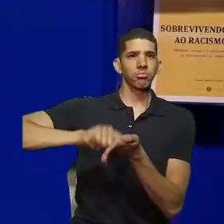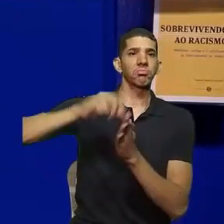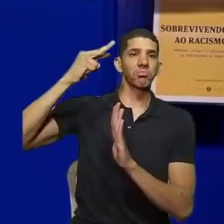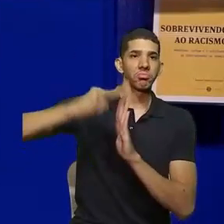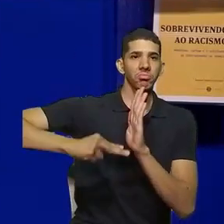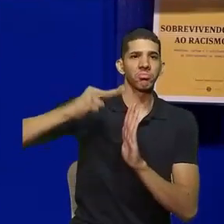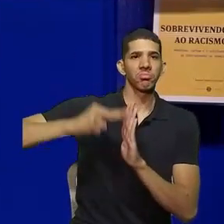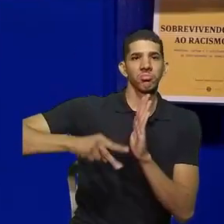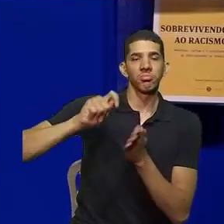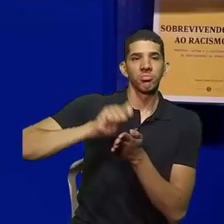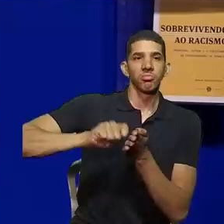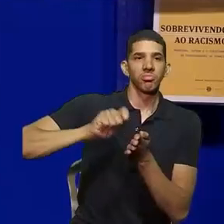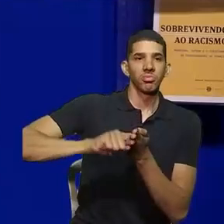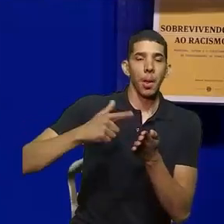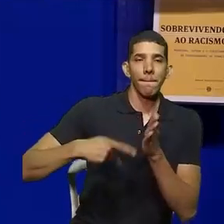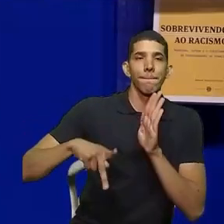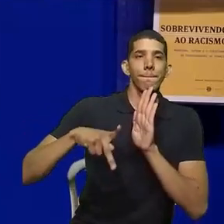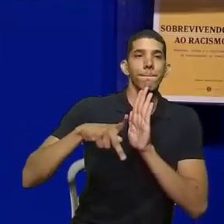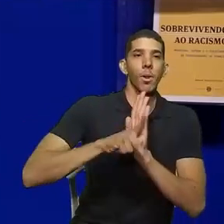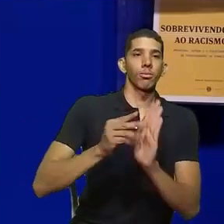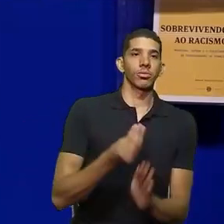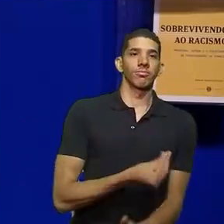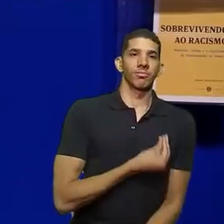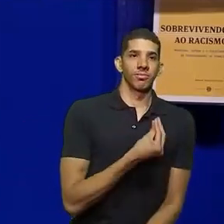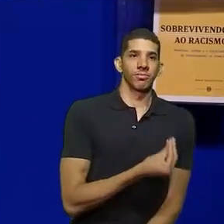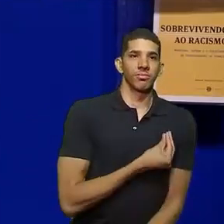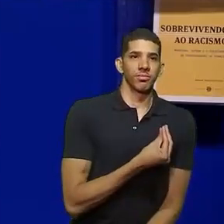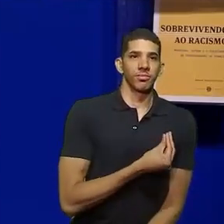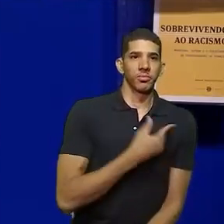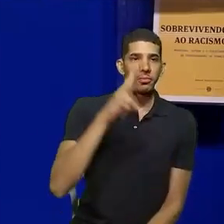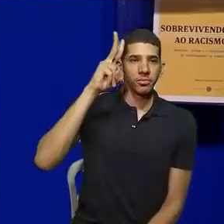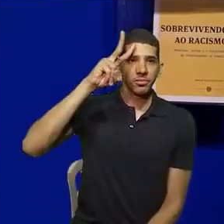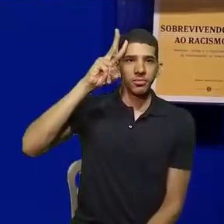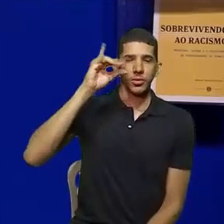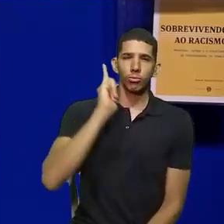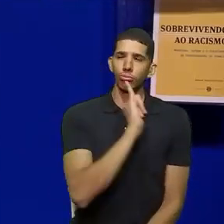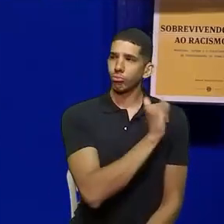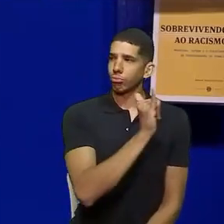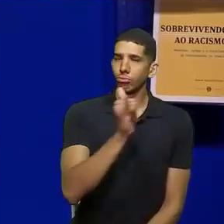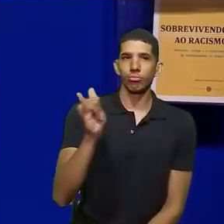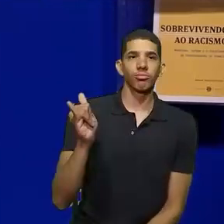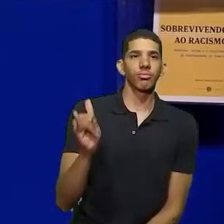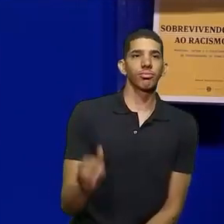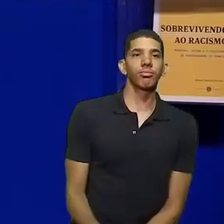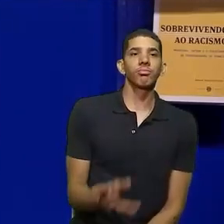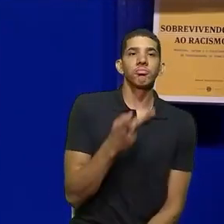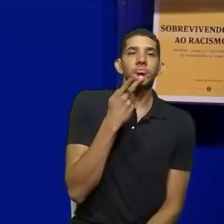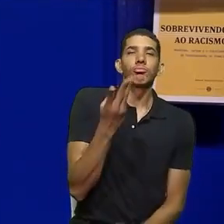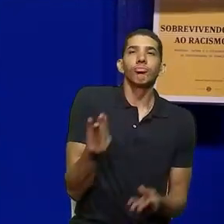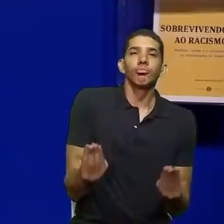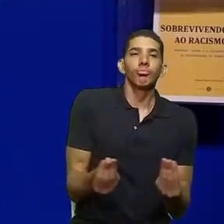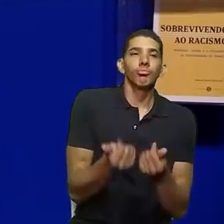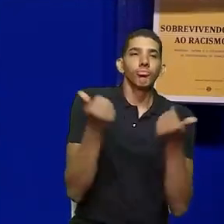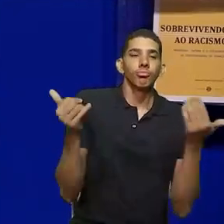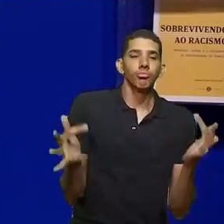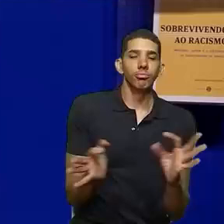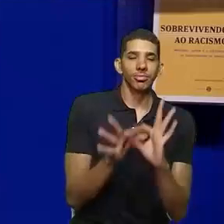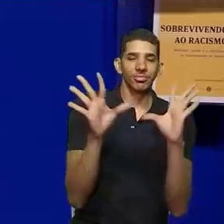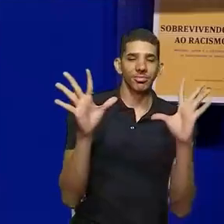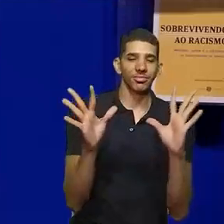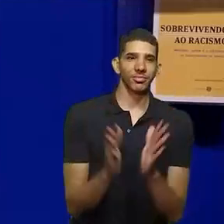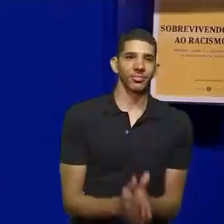como diz o educador Paulo Freire, sua literatura é um ato de liberdade.